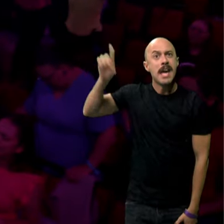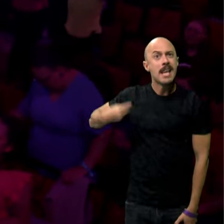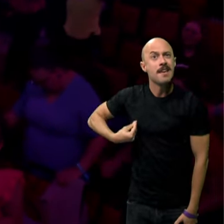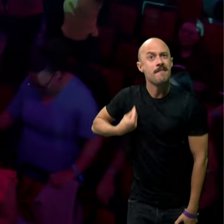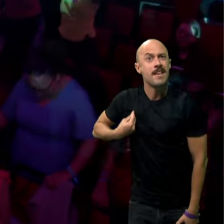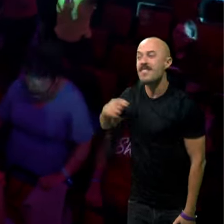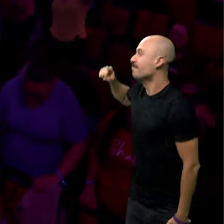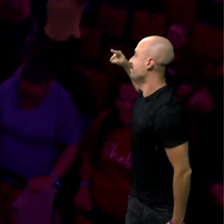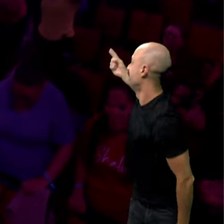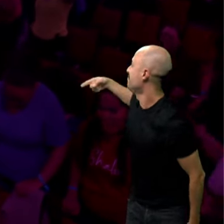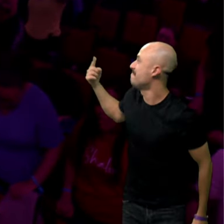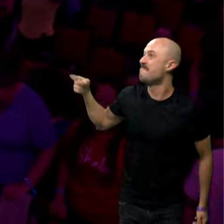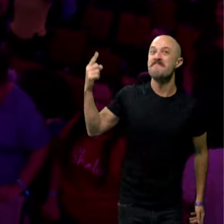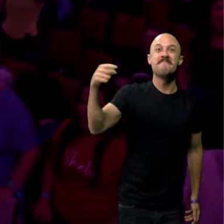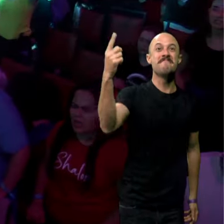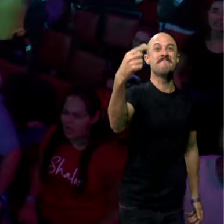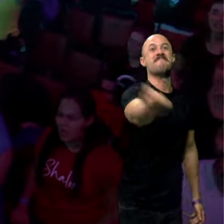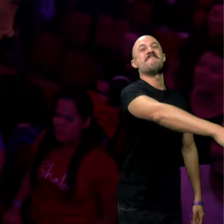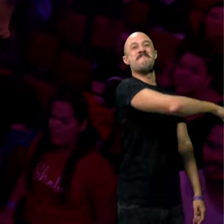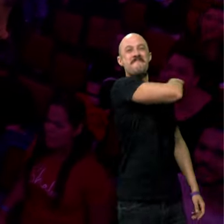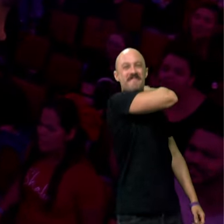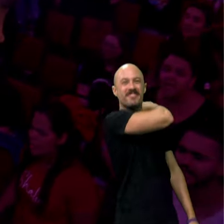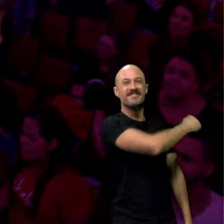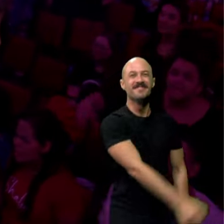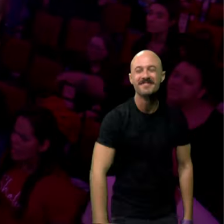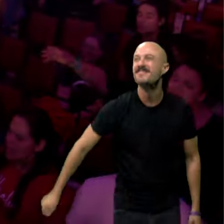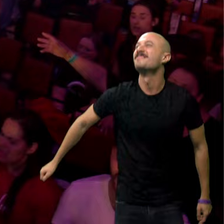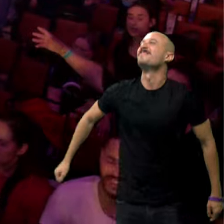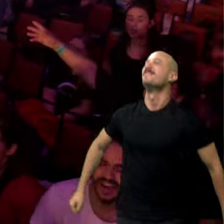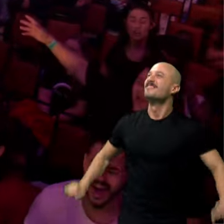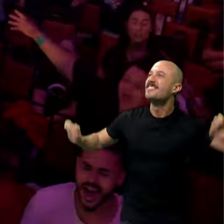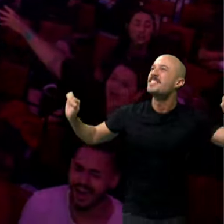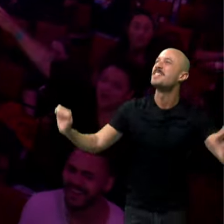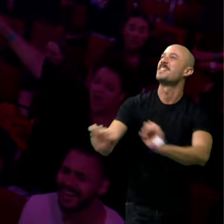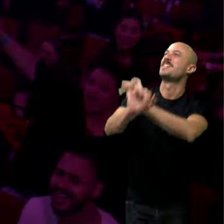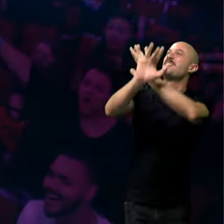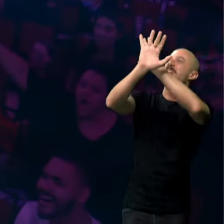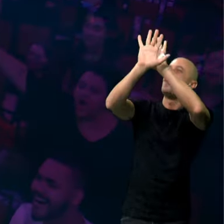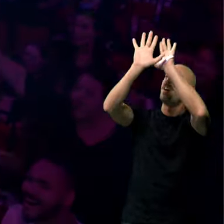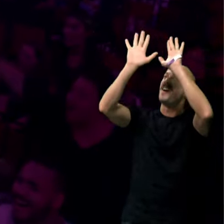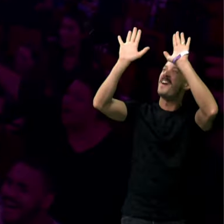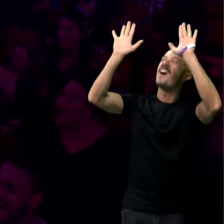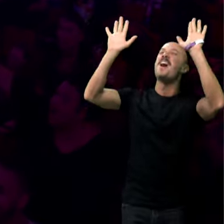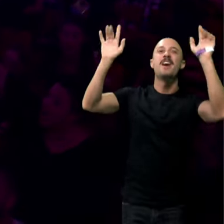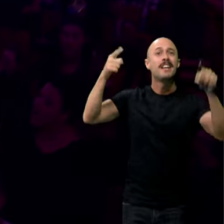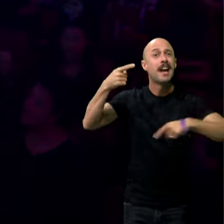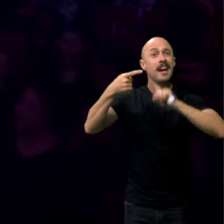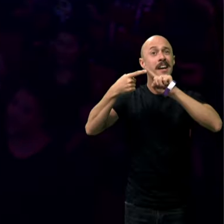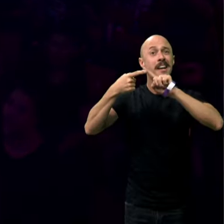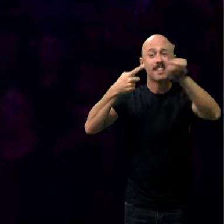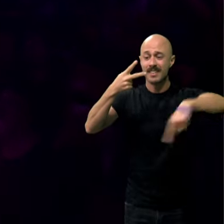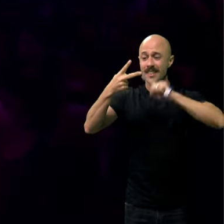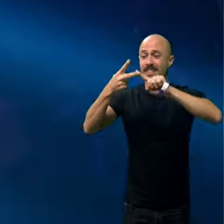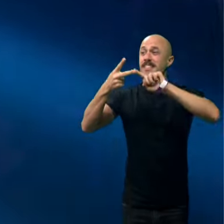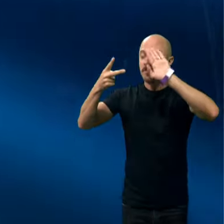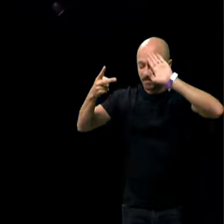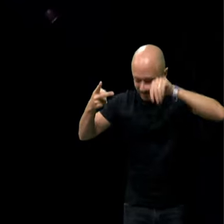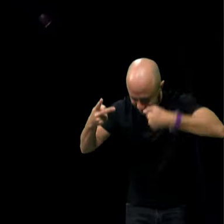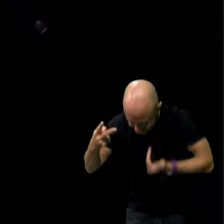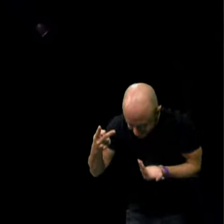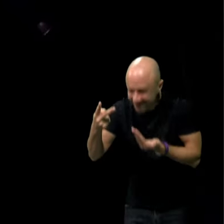vive, seja, seja glória.